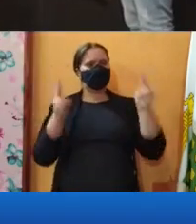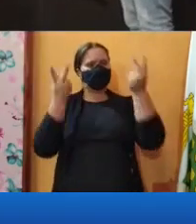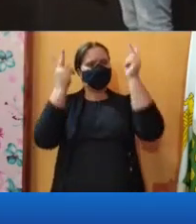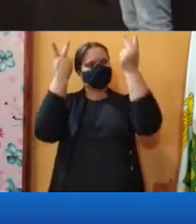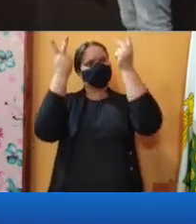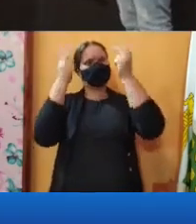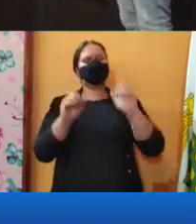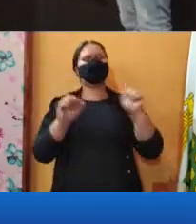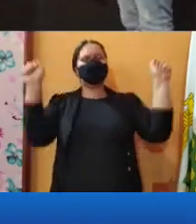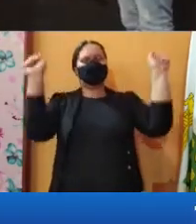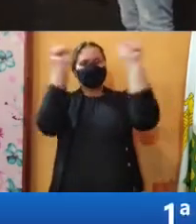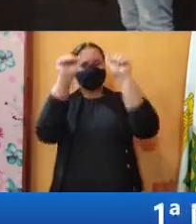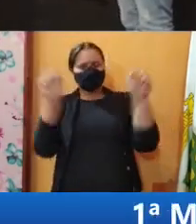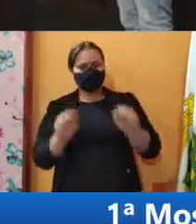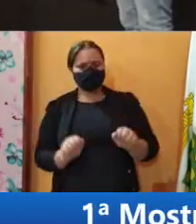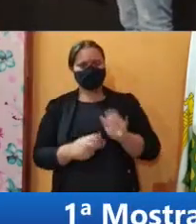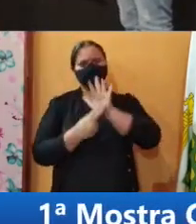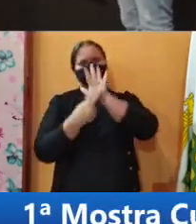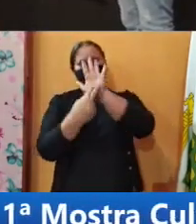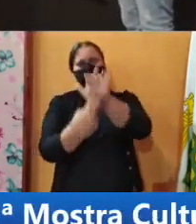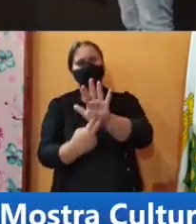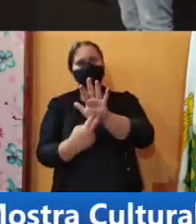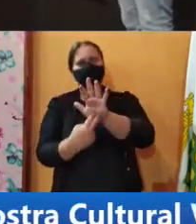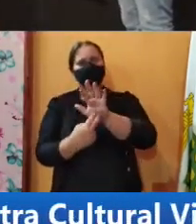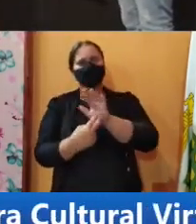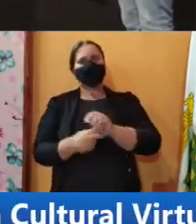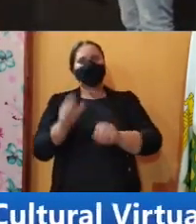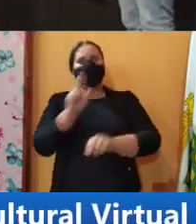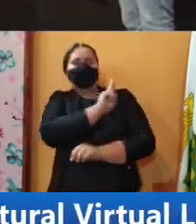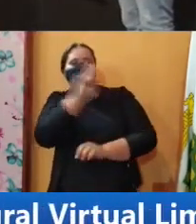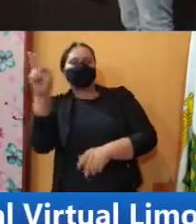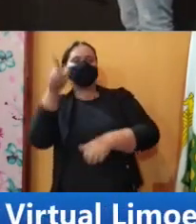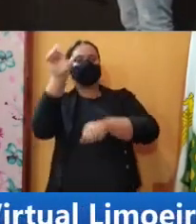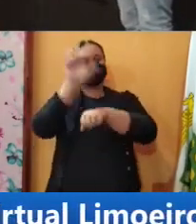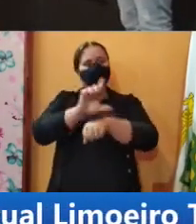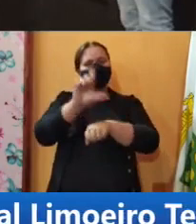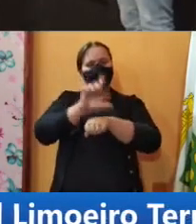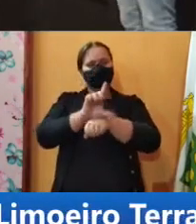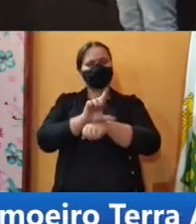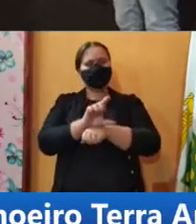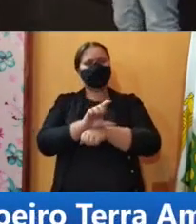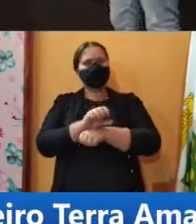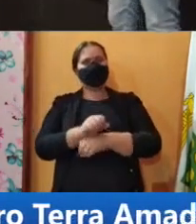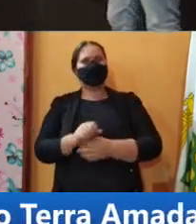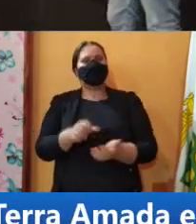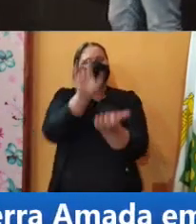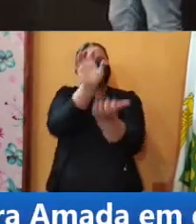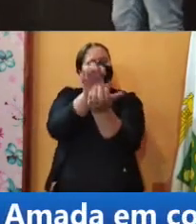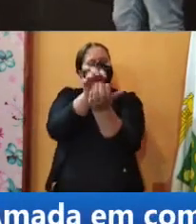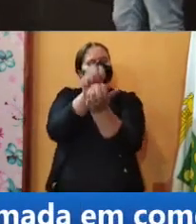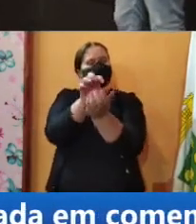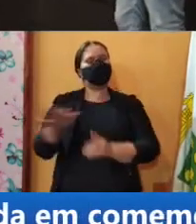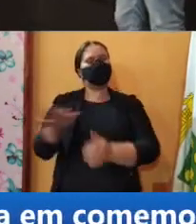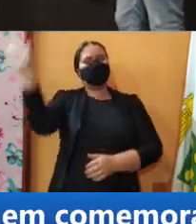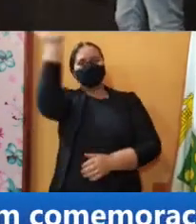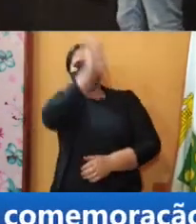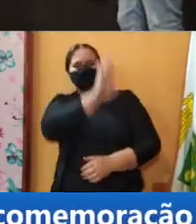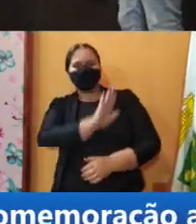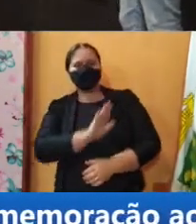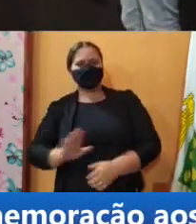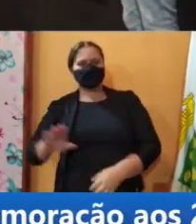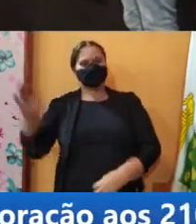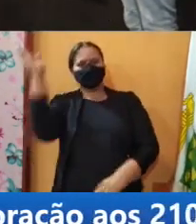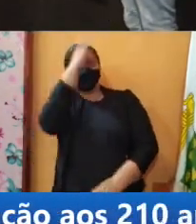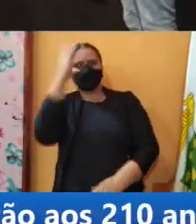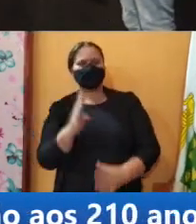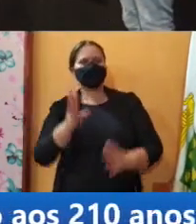esses artistas que levam o nome de Limoeiro, não só para a região, não da cidade, nem da região, mas para o mundo